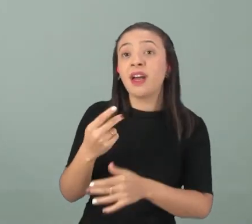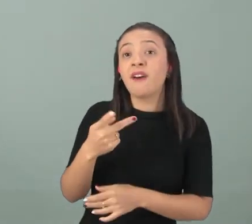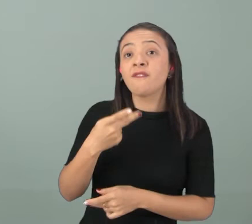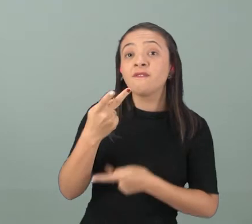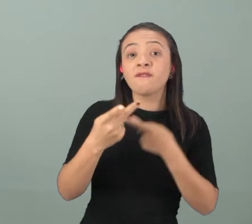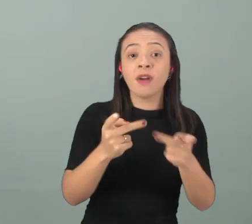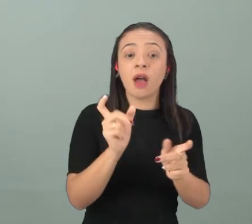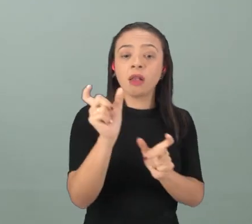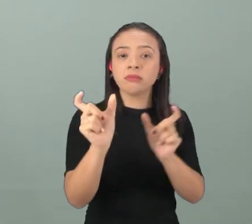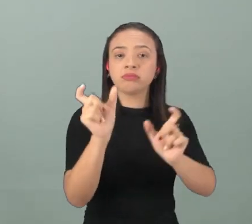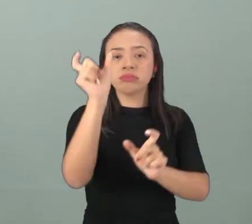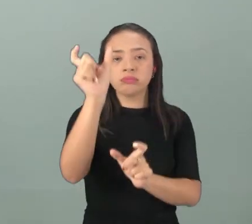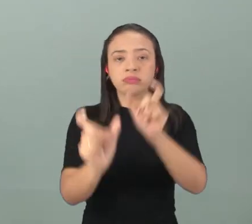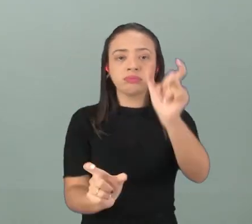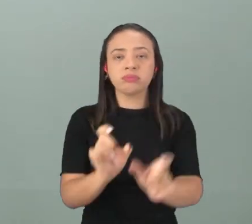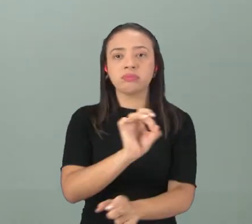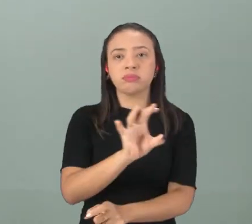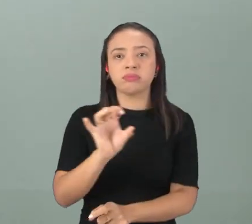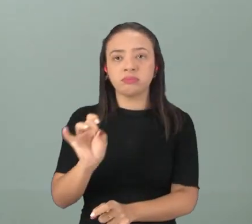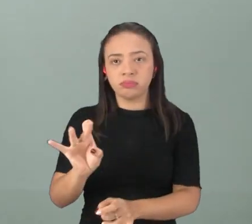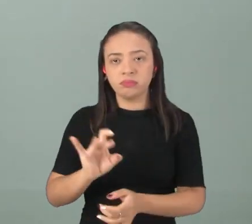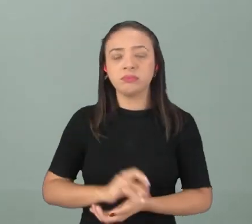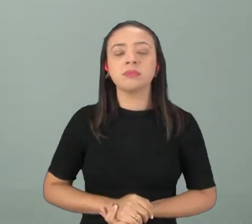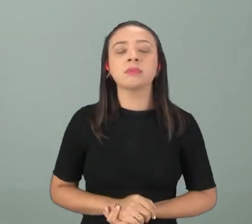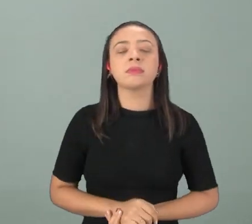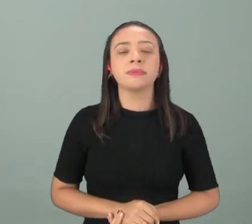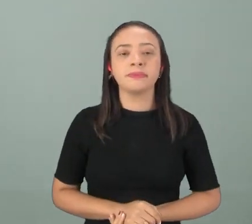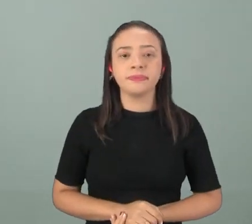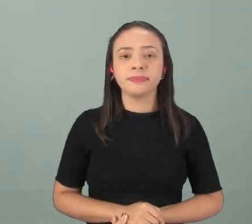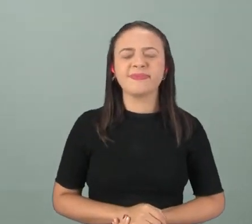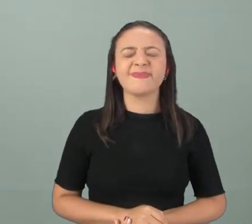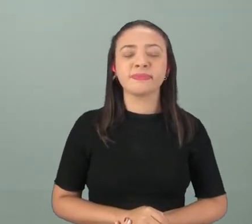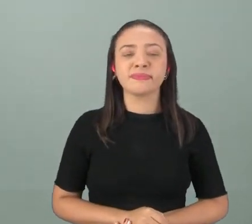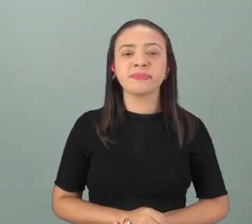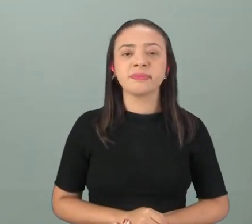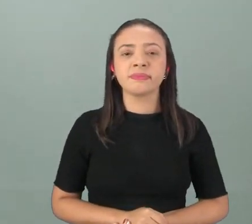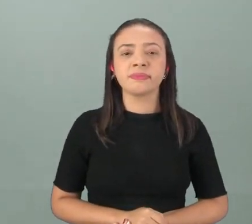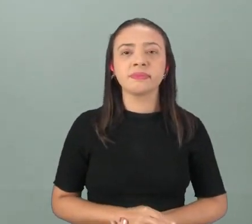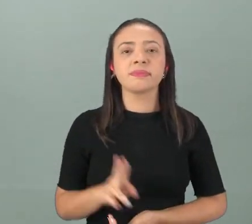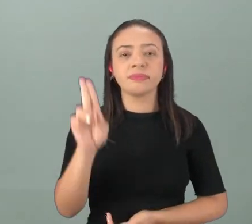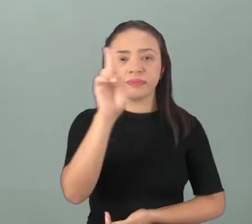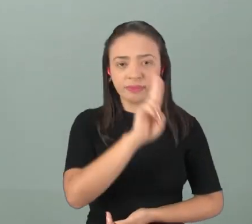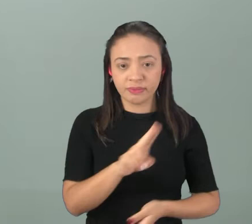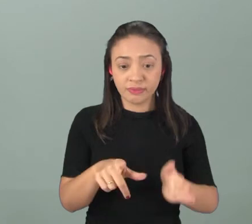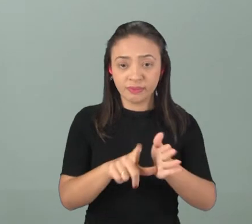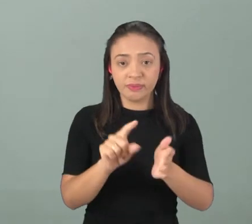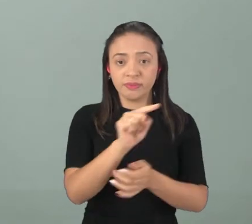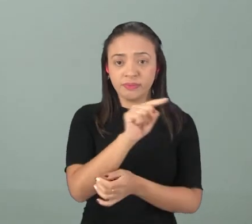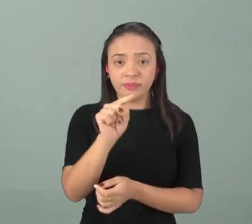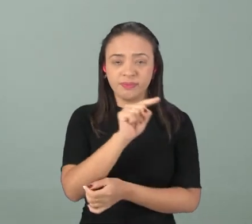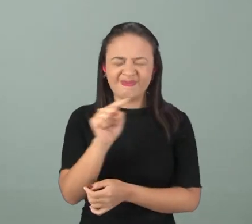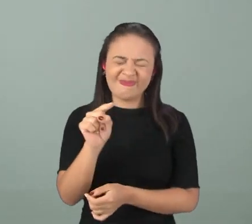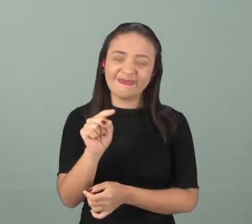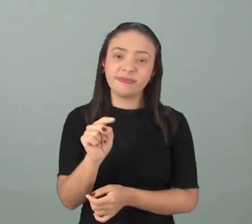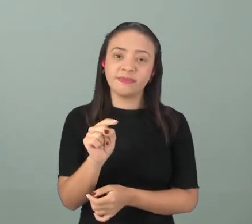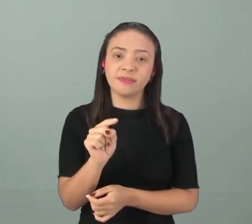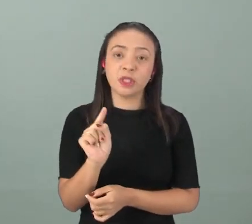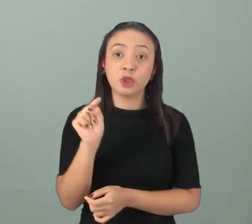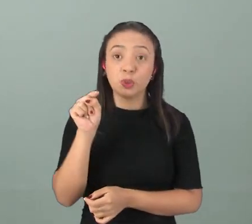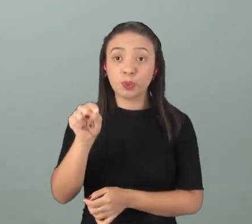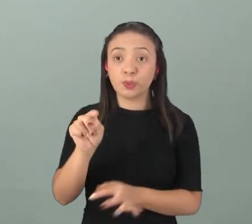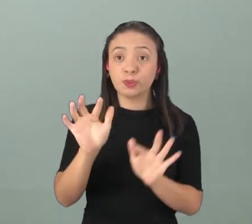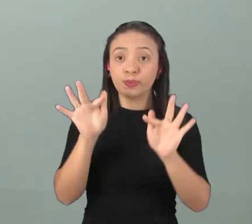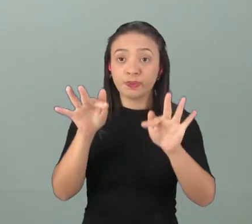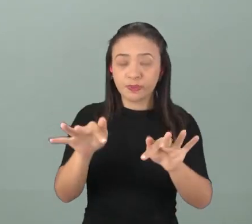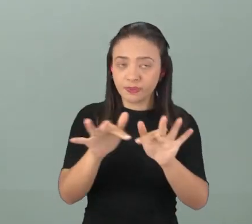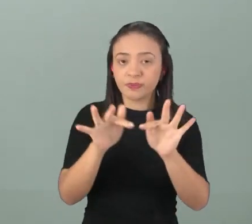cigarra, ok? E aí eu falo a fala do personagem, eu uso um travessão. Ponto final, ó, no